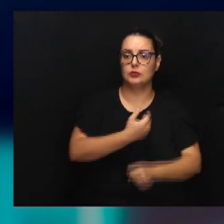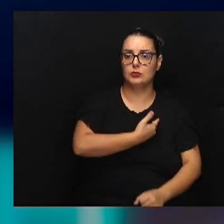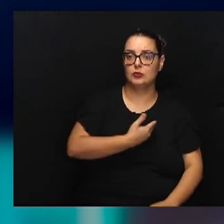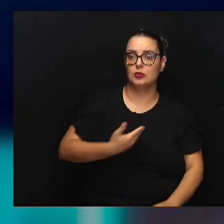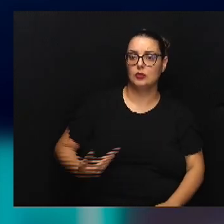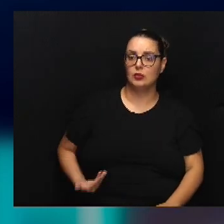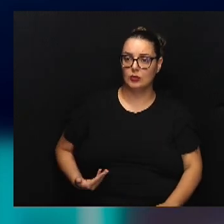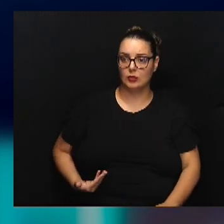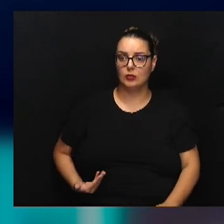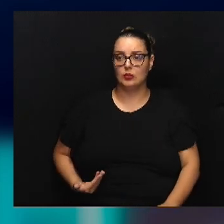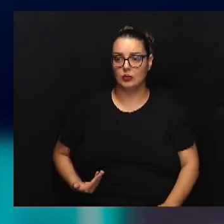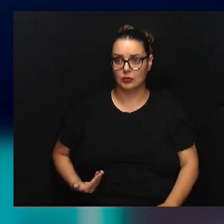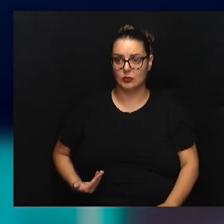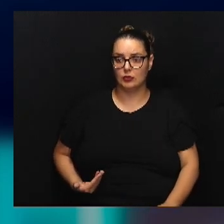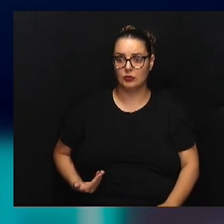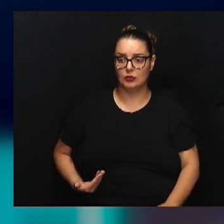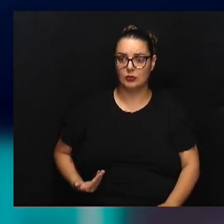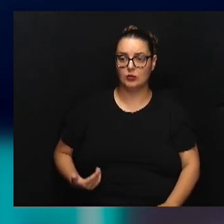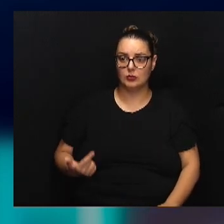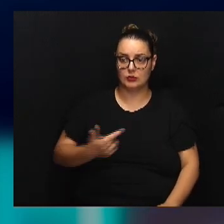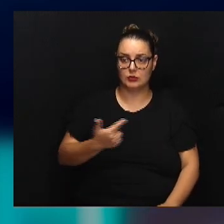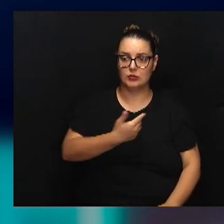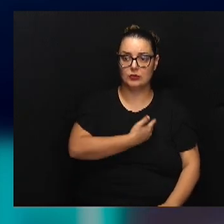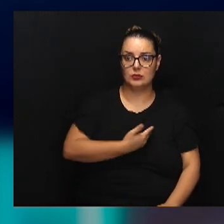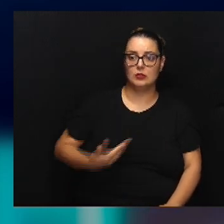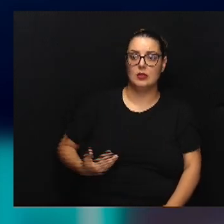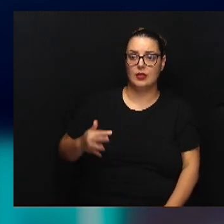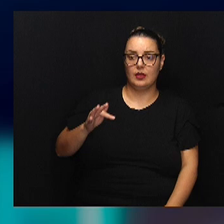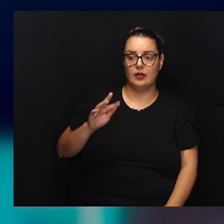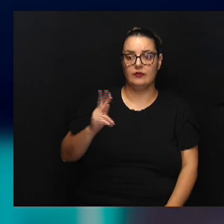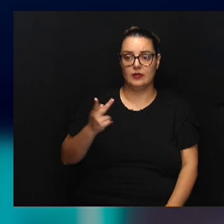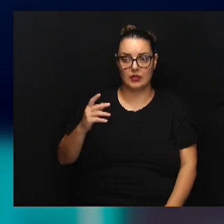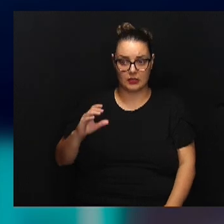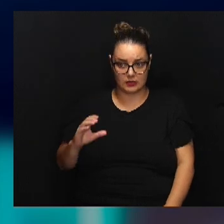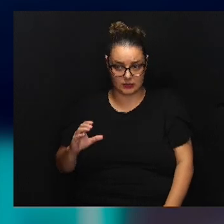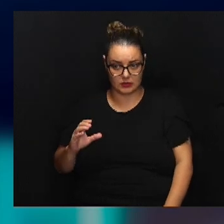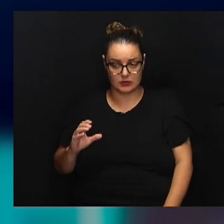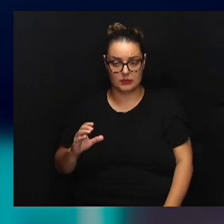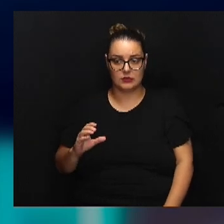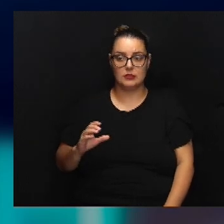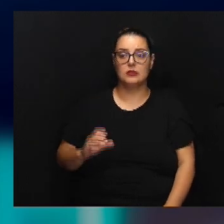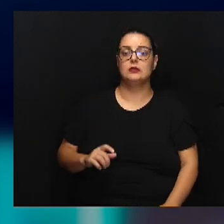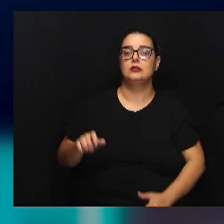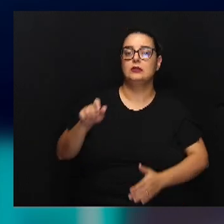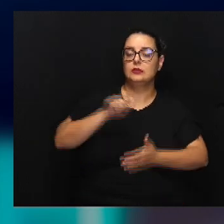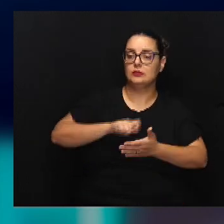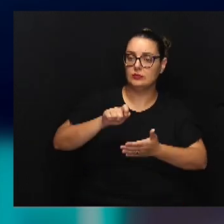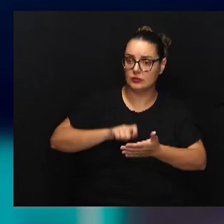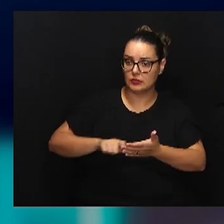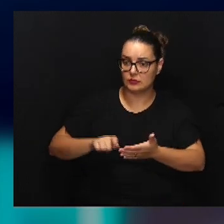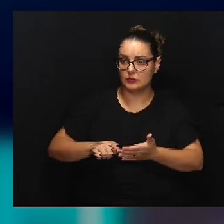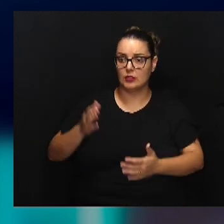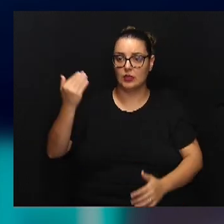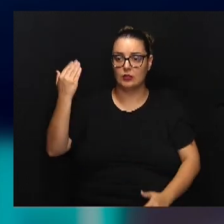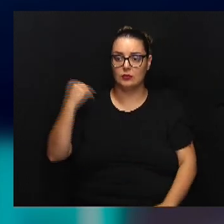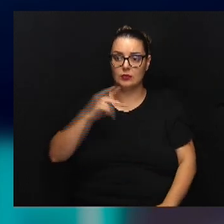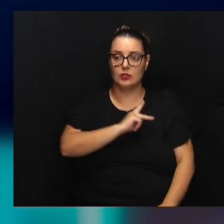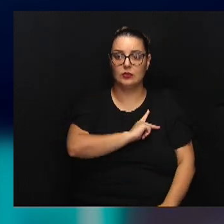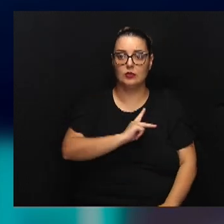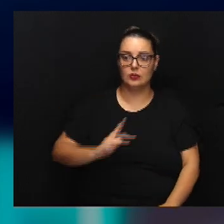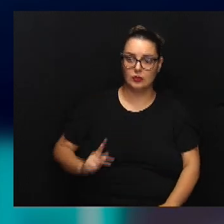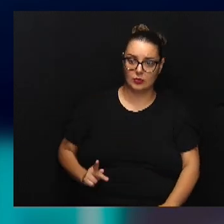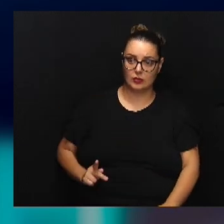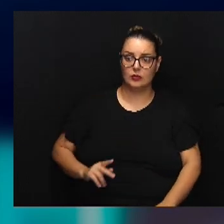governo, do segundo governo FHC, e foi assinado, né, na época pelo presidente